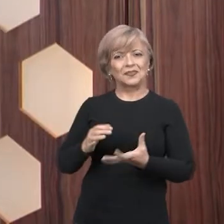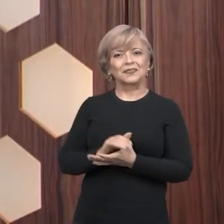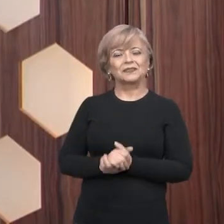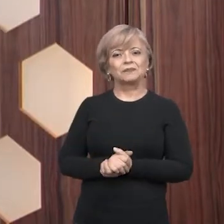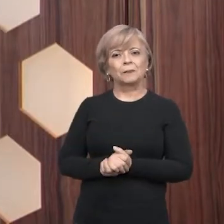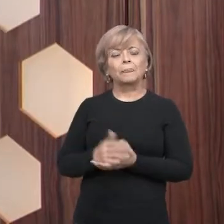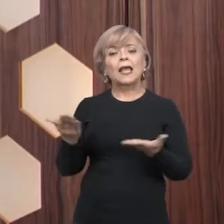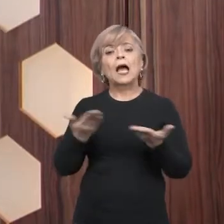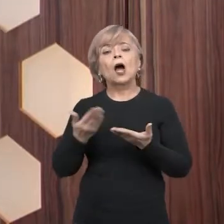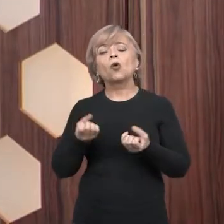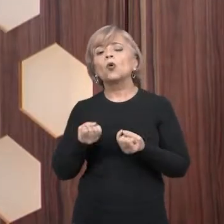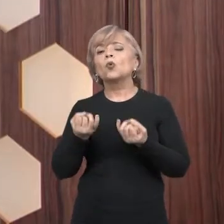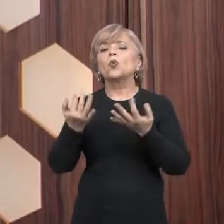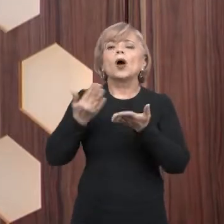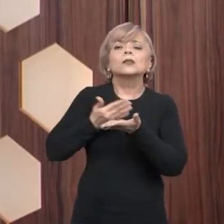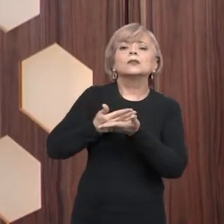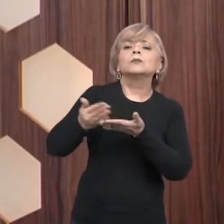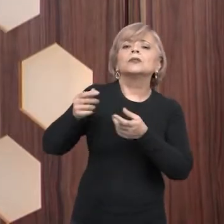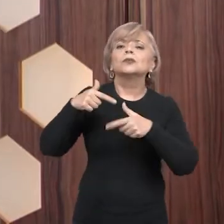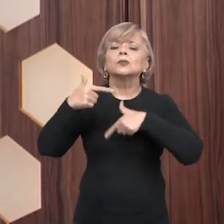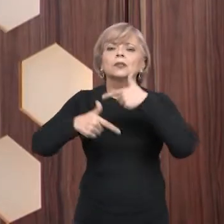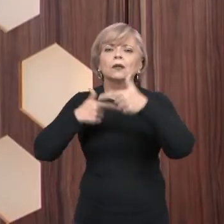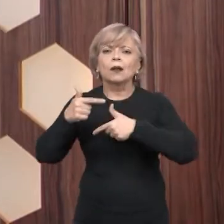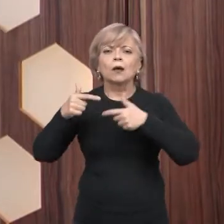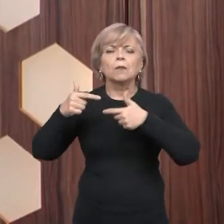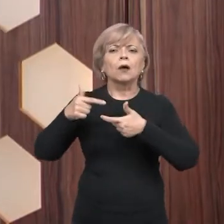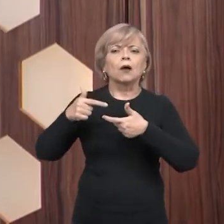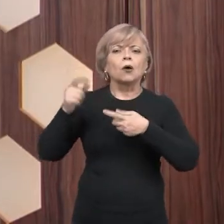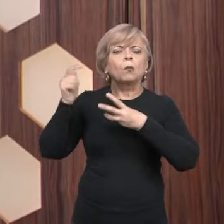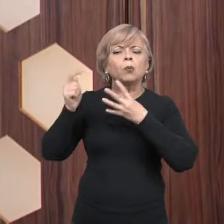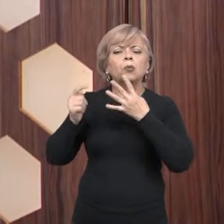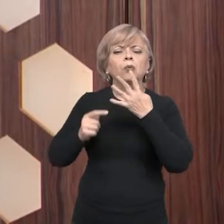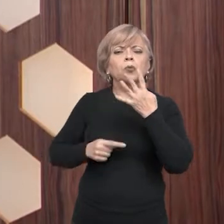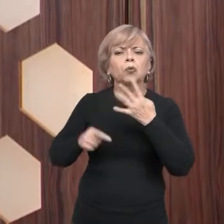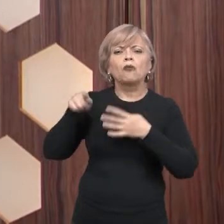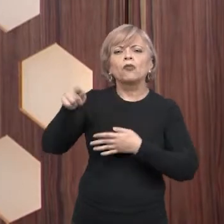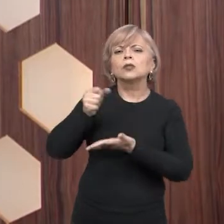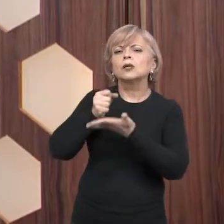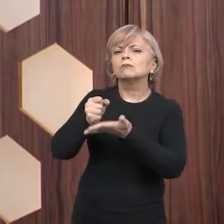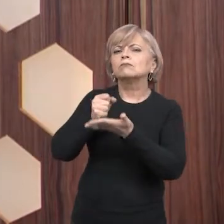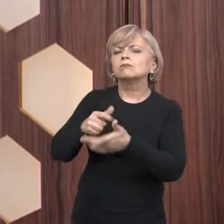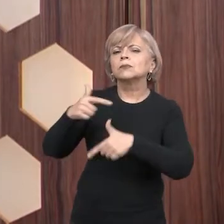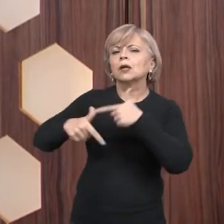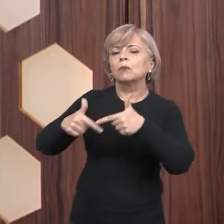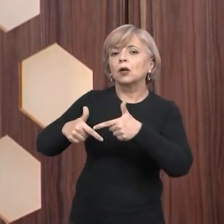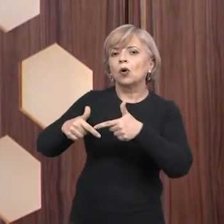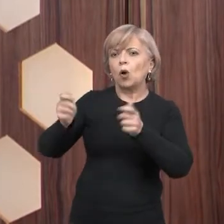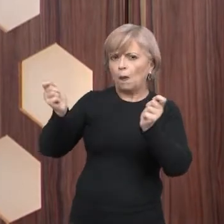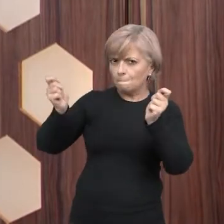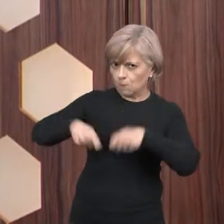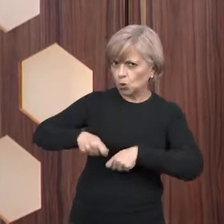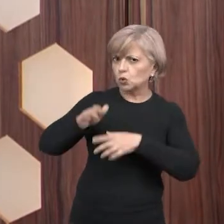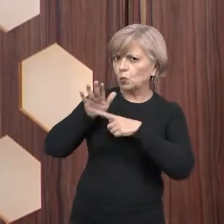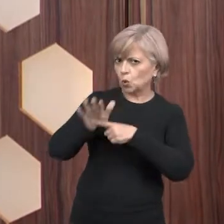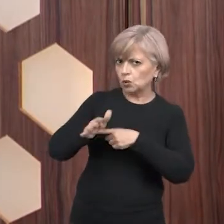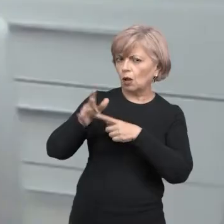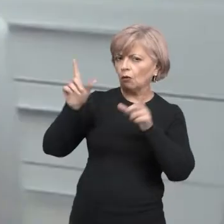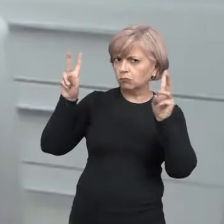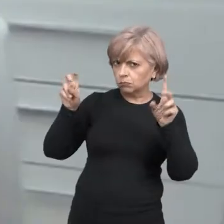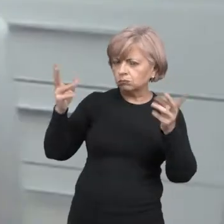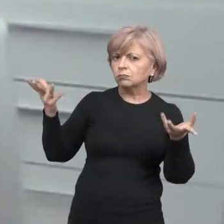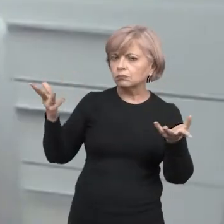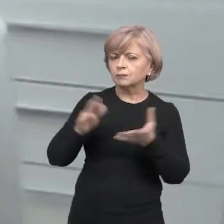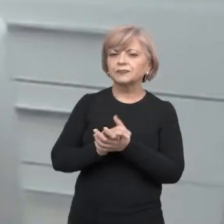Doutora é agora quais iniciativas e casos da atuação do semear a senhora gostaria de destacar é possível destacar algum